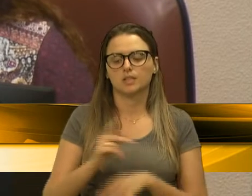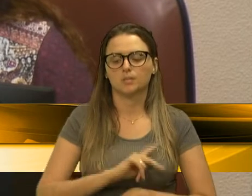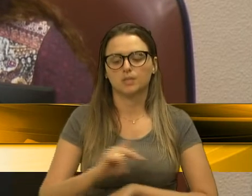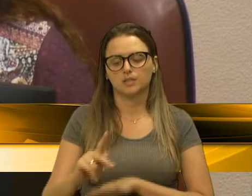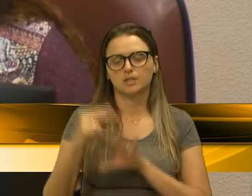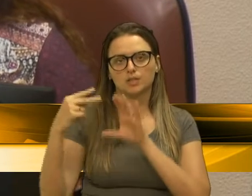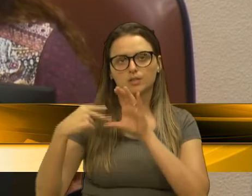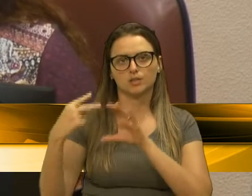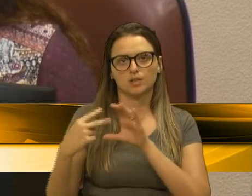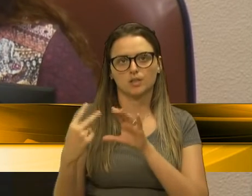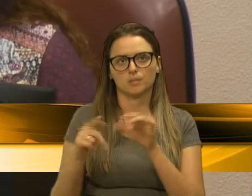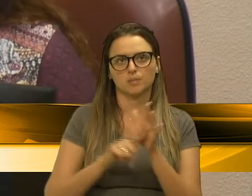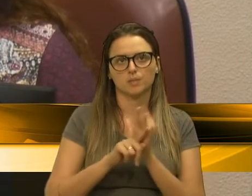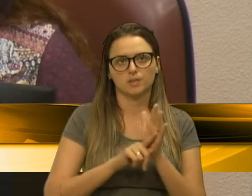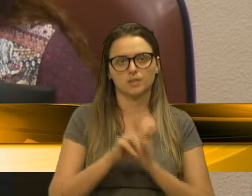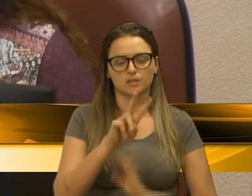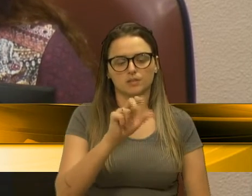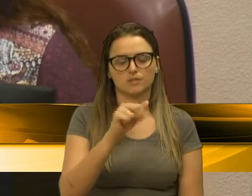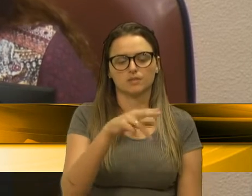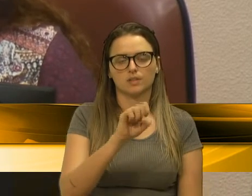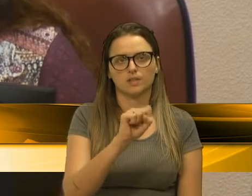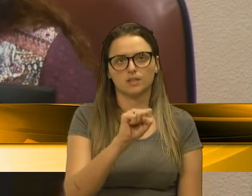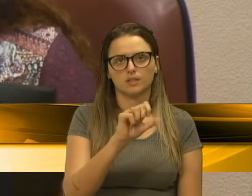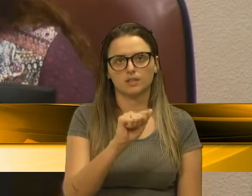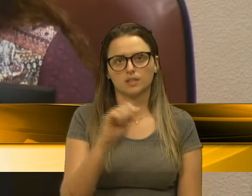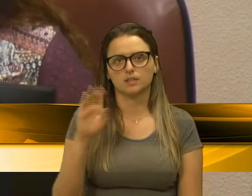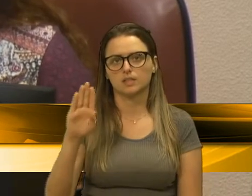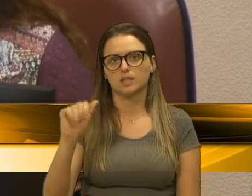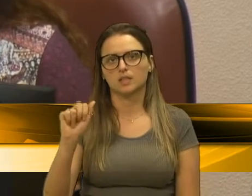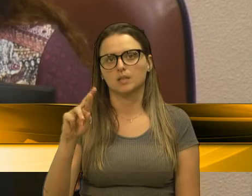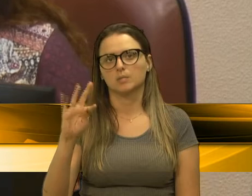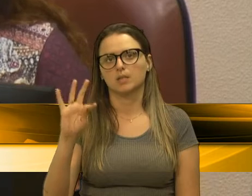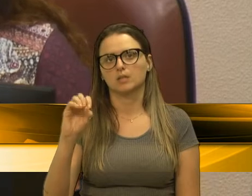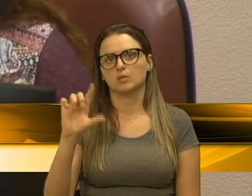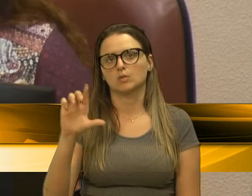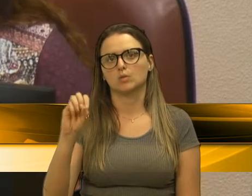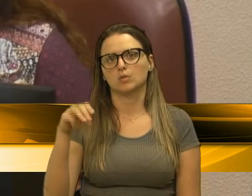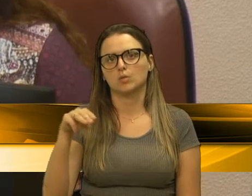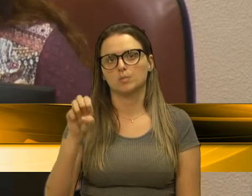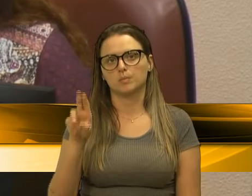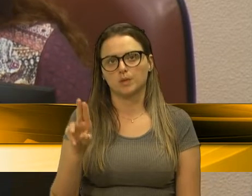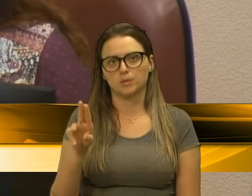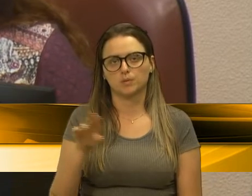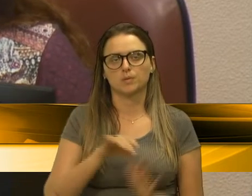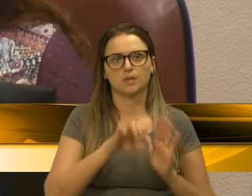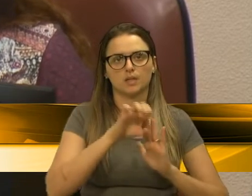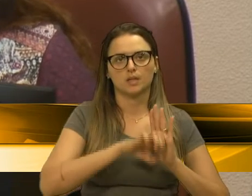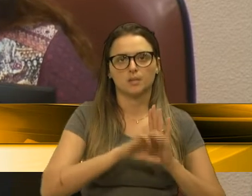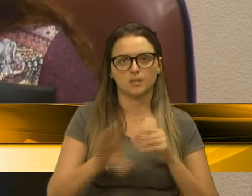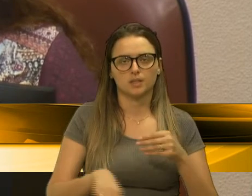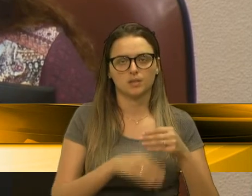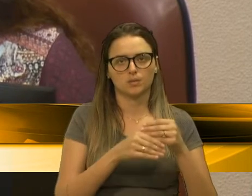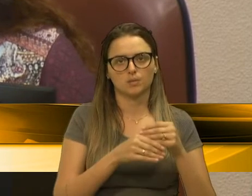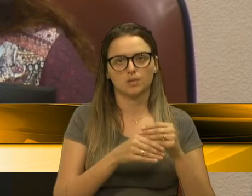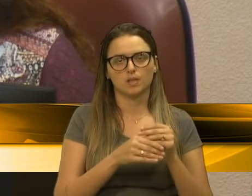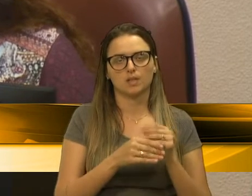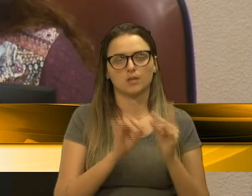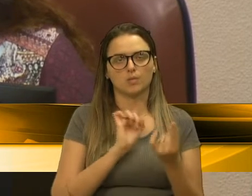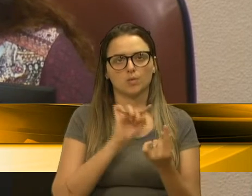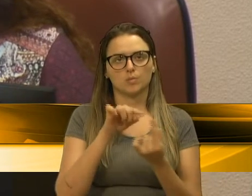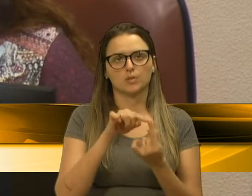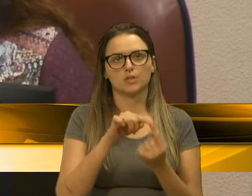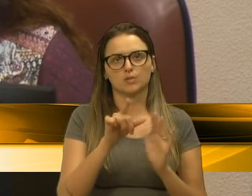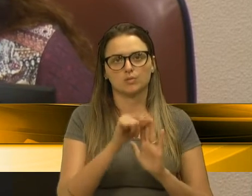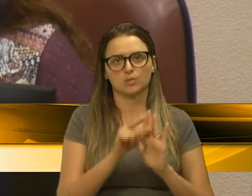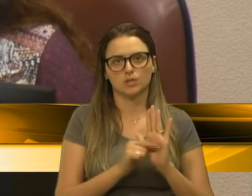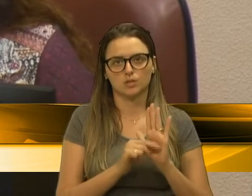Câmara Municipal. Consultores, Vanessa Marques Borba e Bartolomé Borba. Ementa. A previsão constitucional do